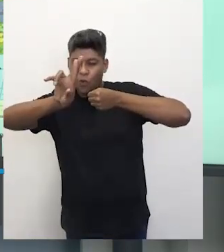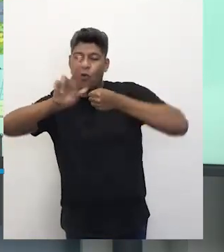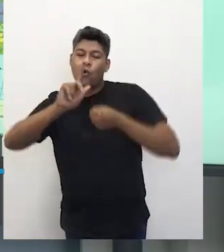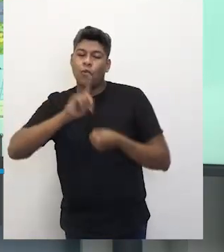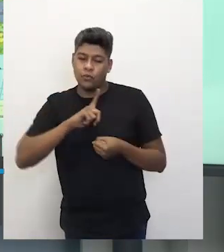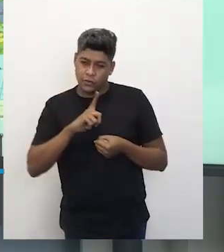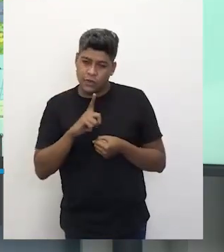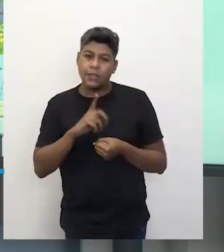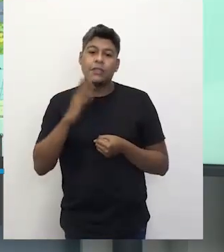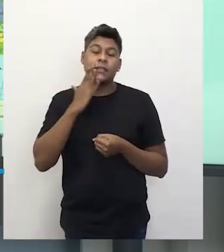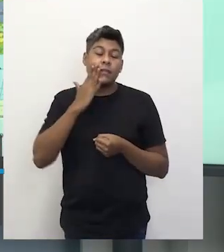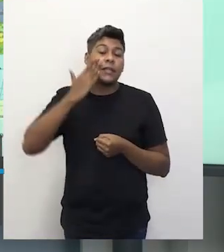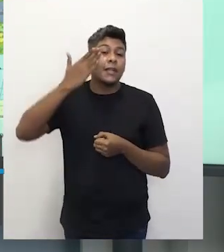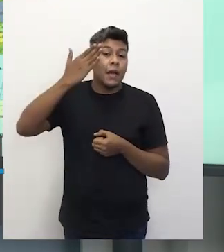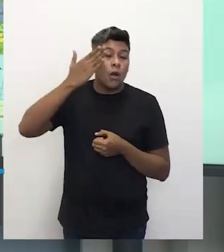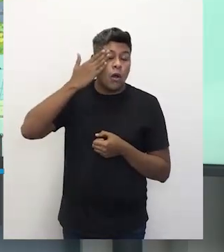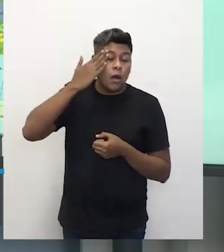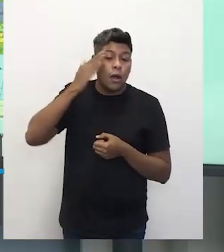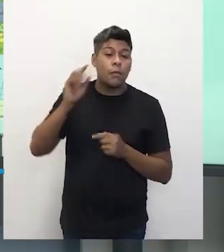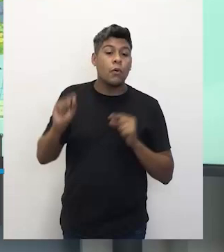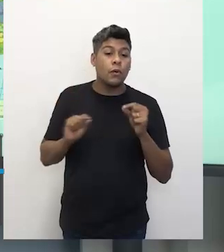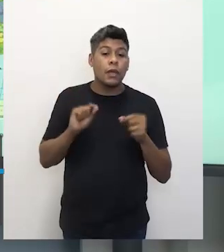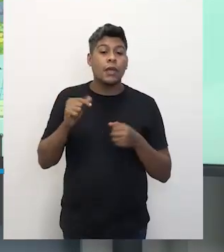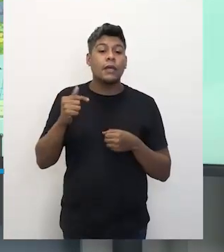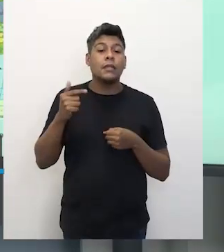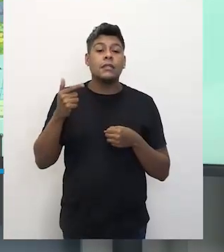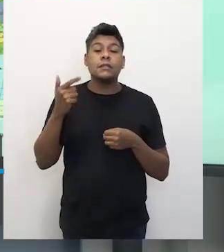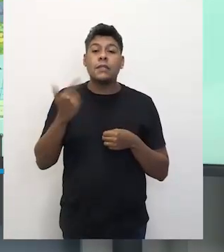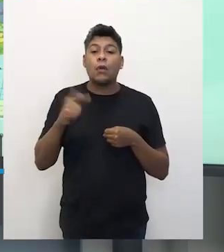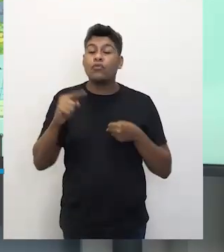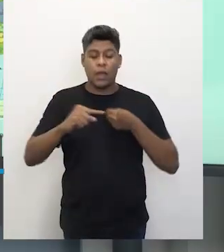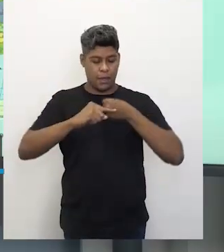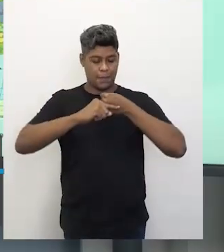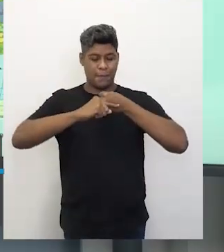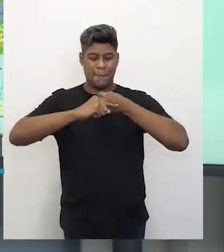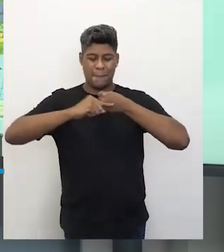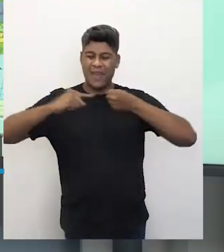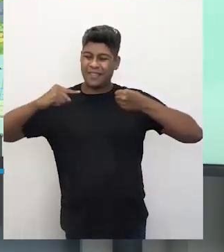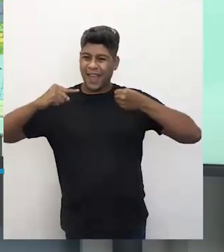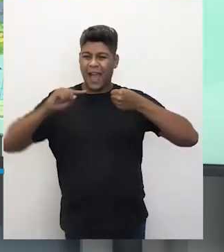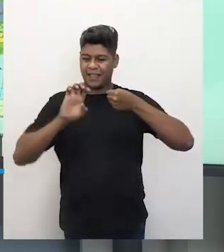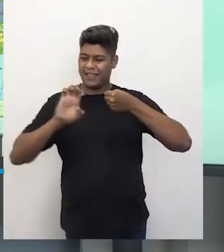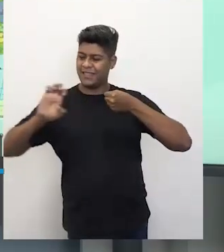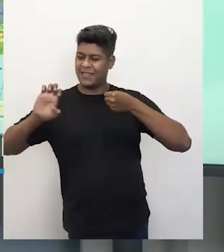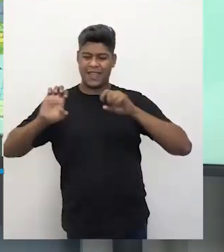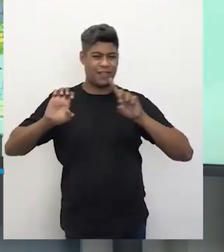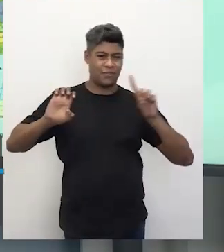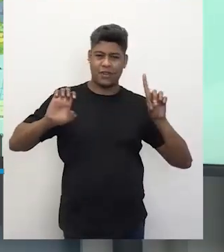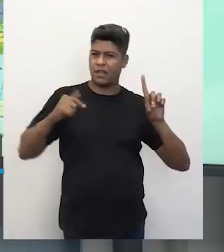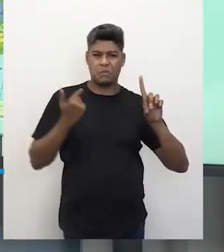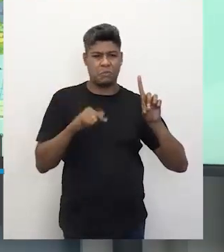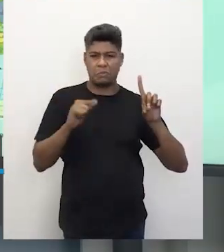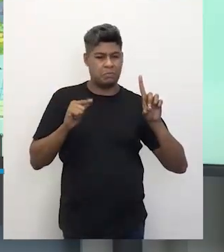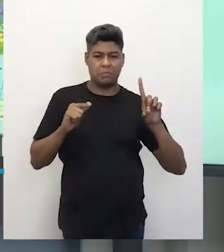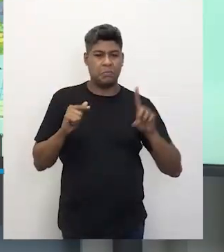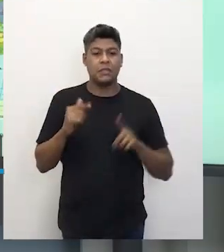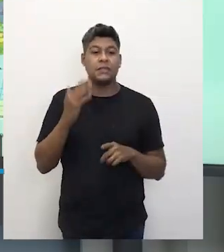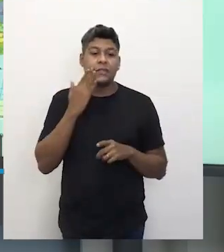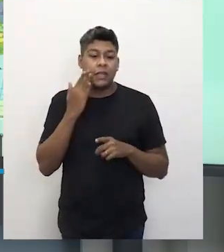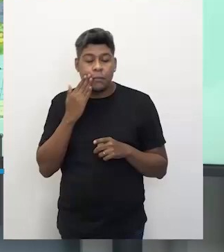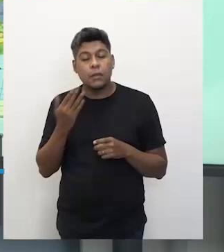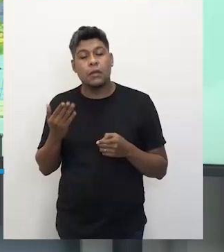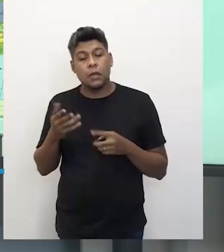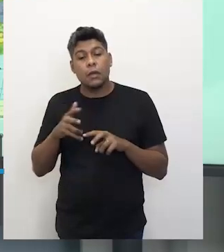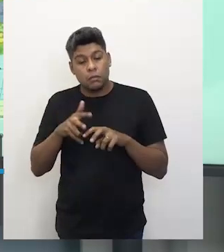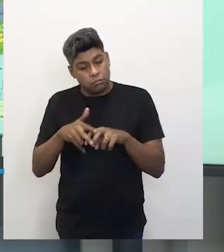na logicamente a gente sabe né que não existe né é o meio não existe o lado esquerdo lado direito embaixo em cima e geografia